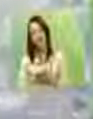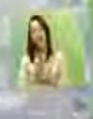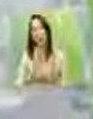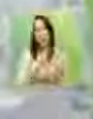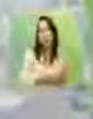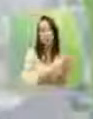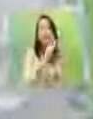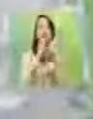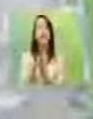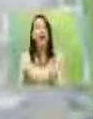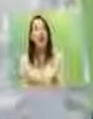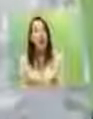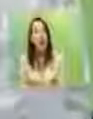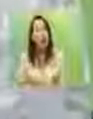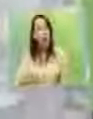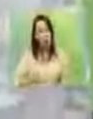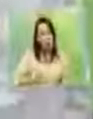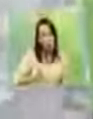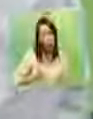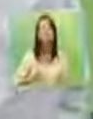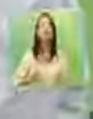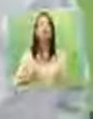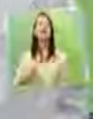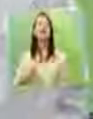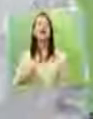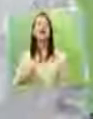Hoje, essa dimensão